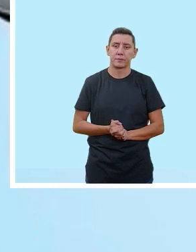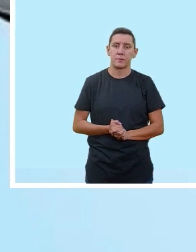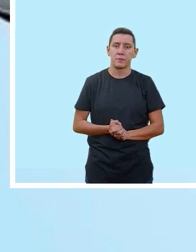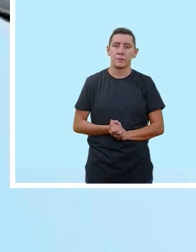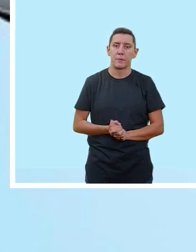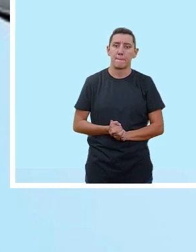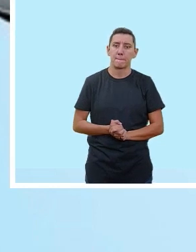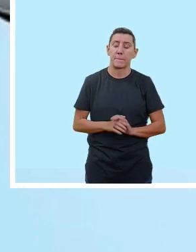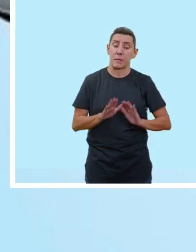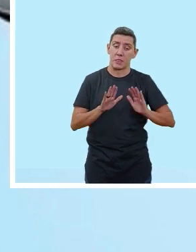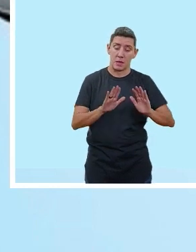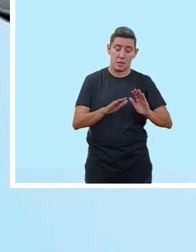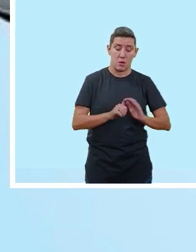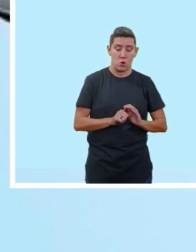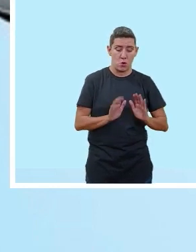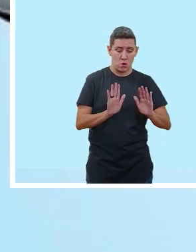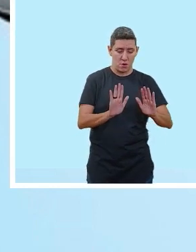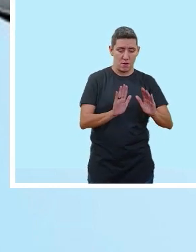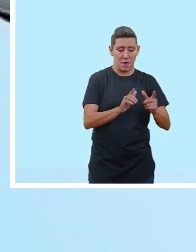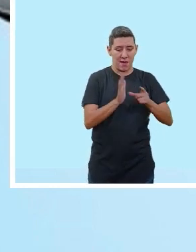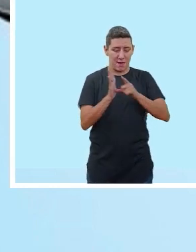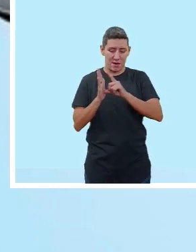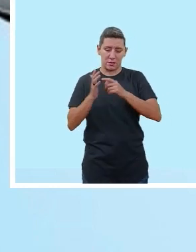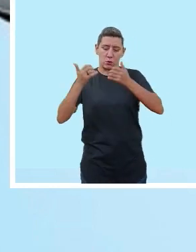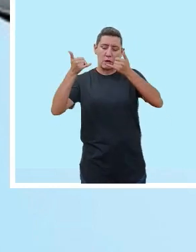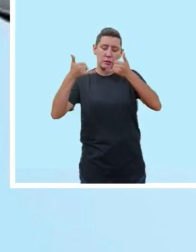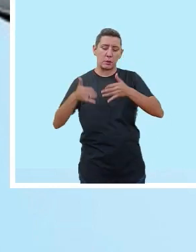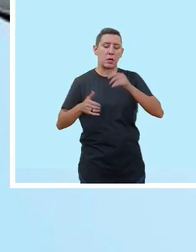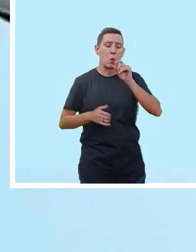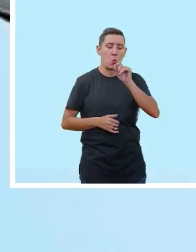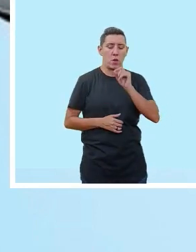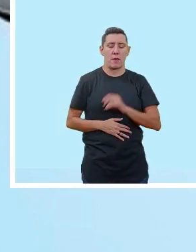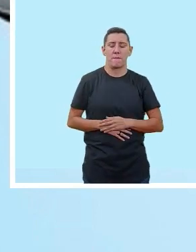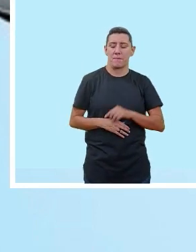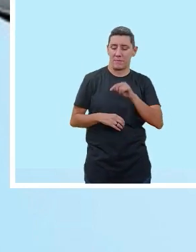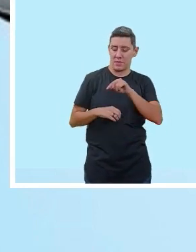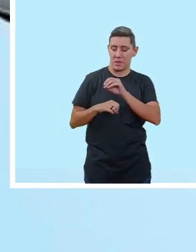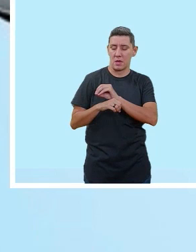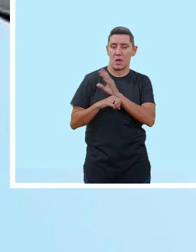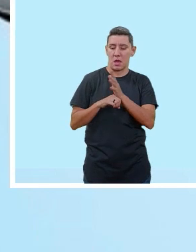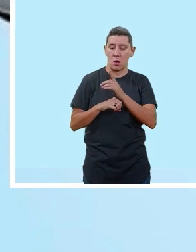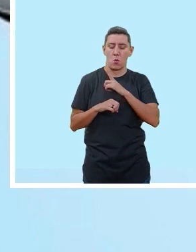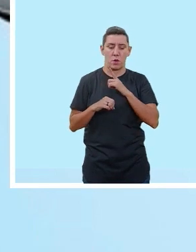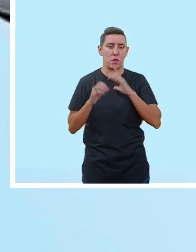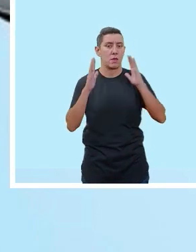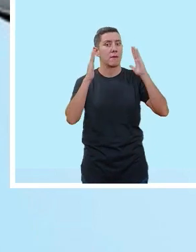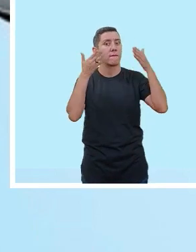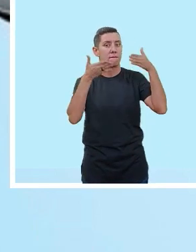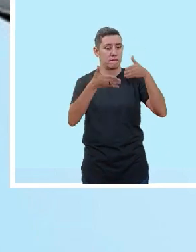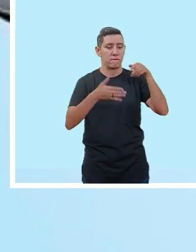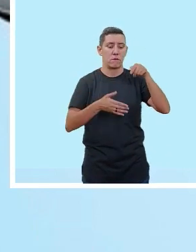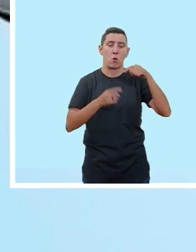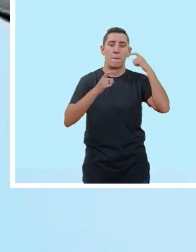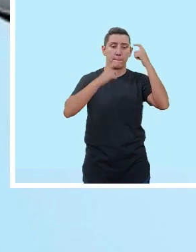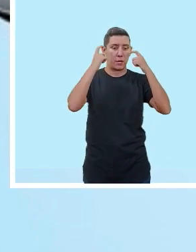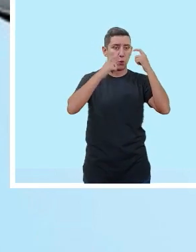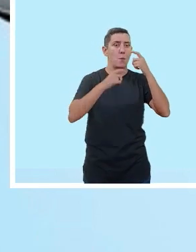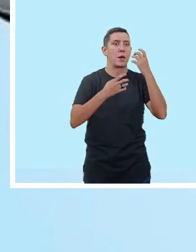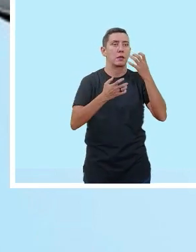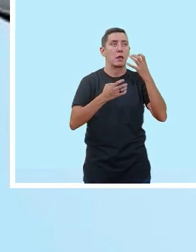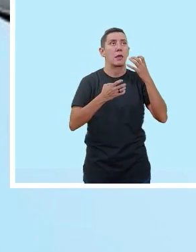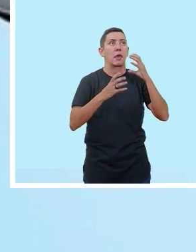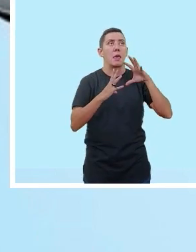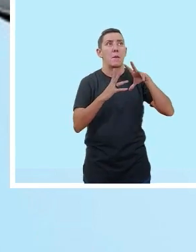visão da Howe, né? Como eu comentei com vocês, a Howe tem um foco muito grande na questão da neutralidade de carbono,